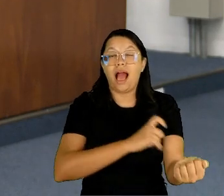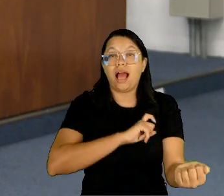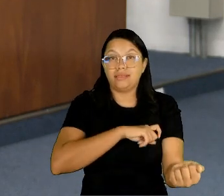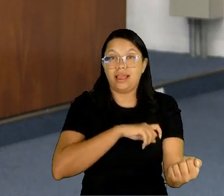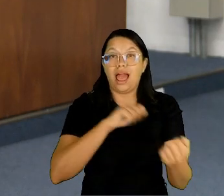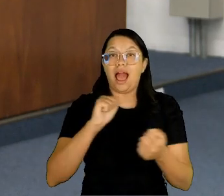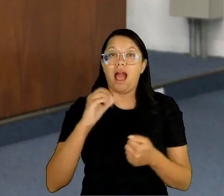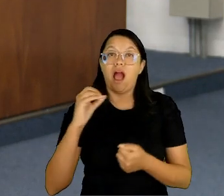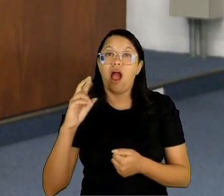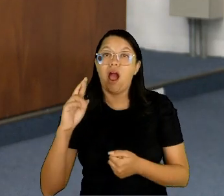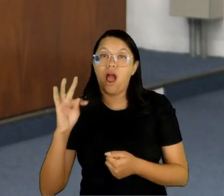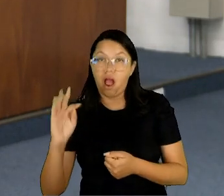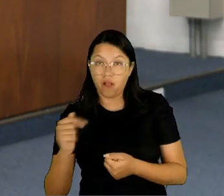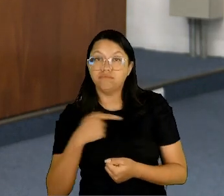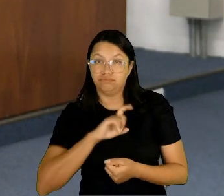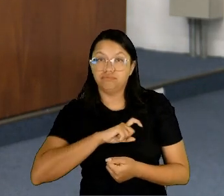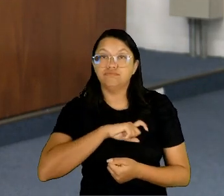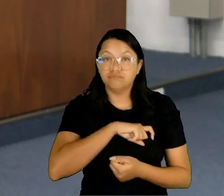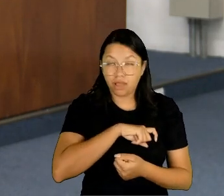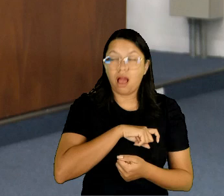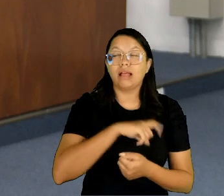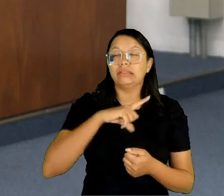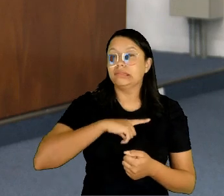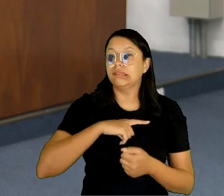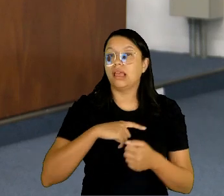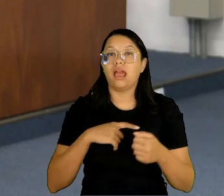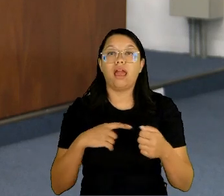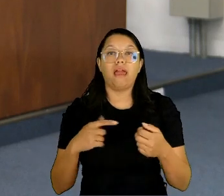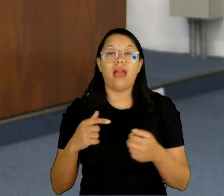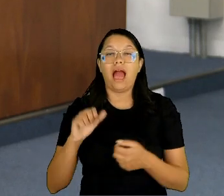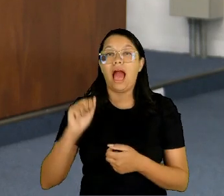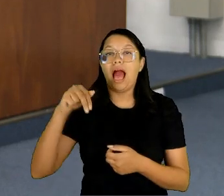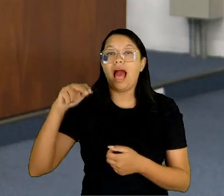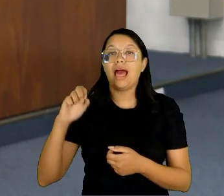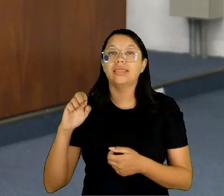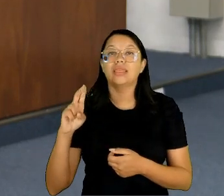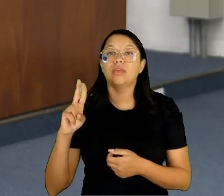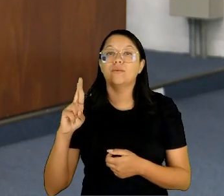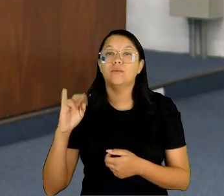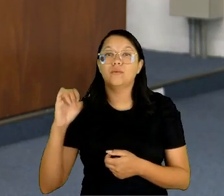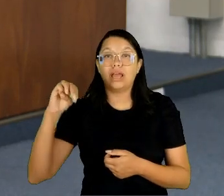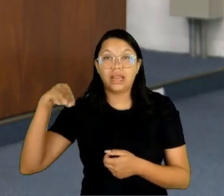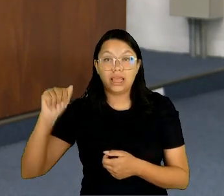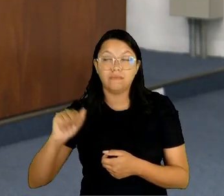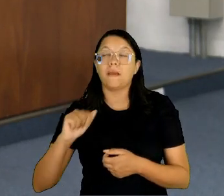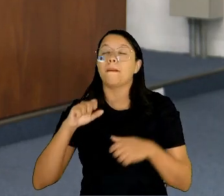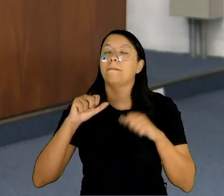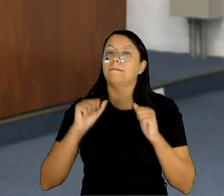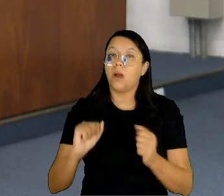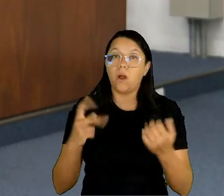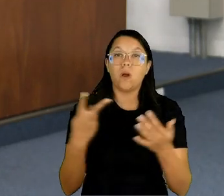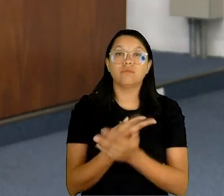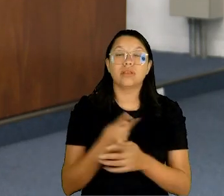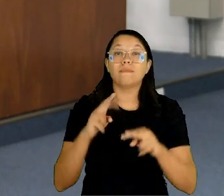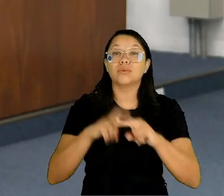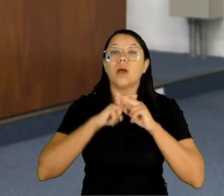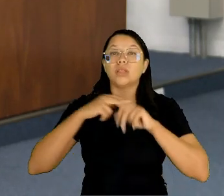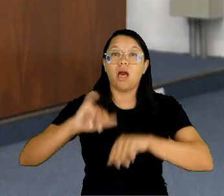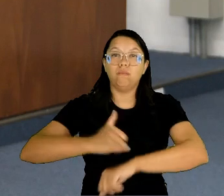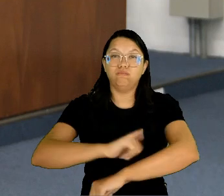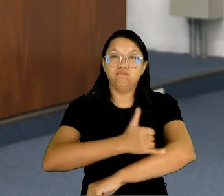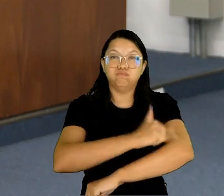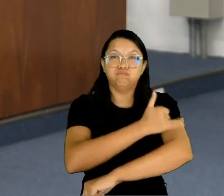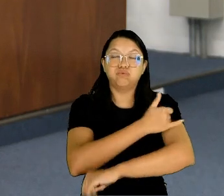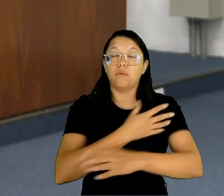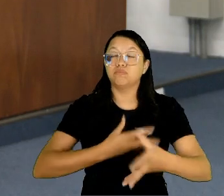aorta, paciente que tem dilatação da aorta, tem aneurisma, tem algum problema desse, a maior parte dos casos é por deposição de gordura,